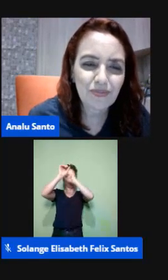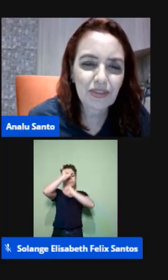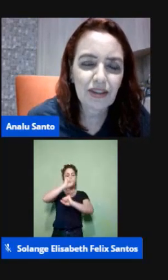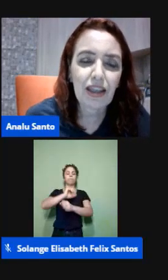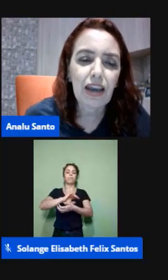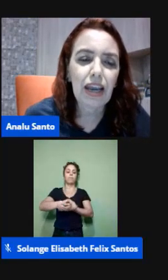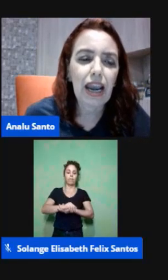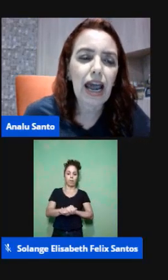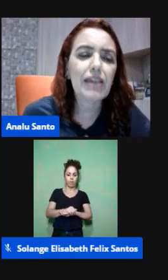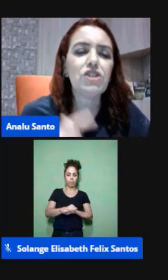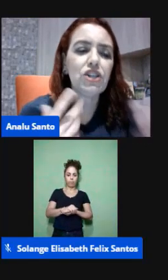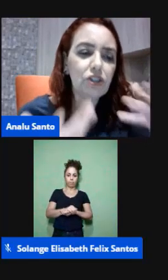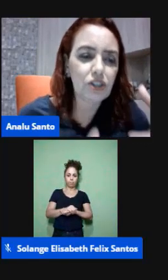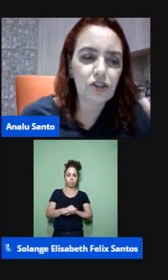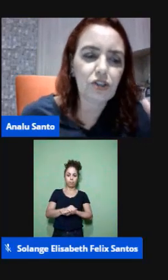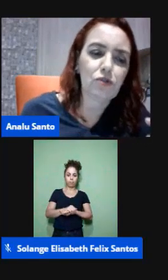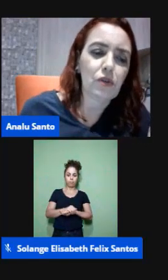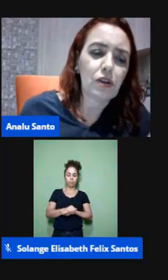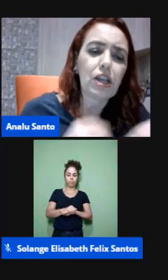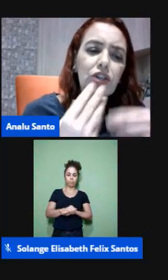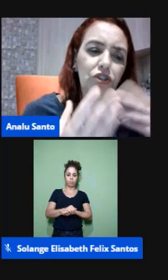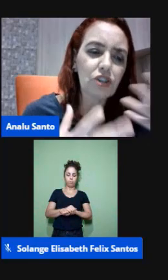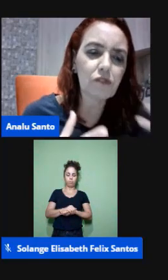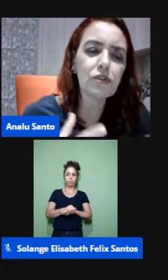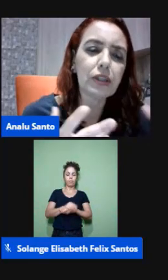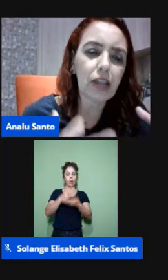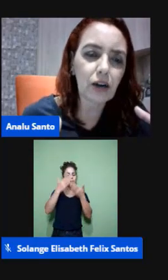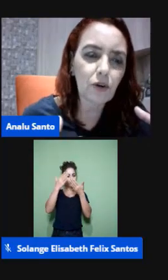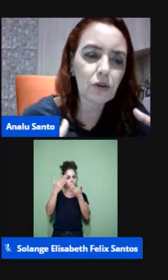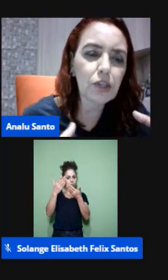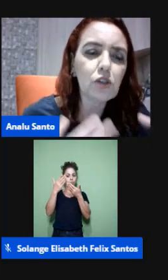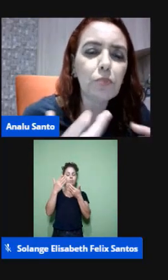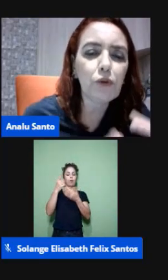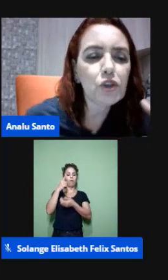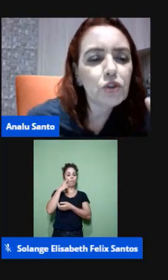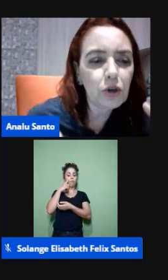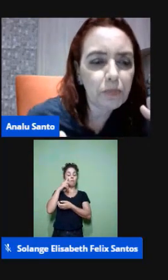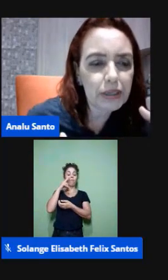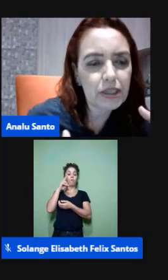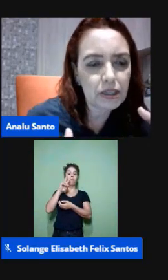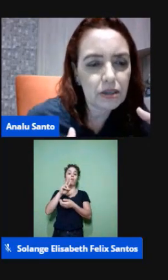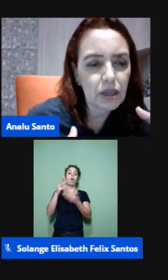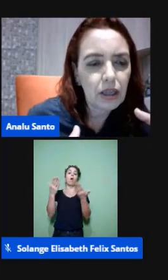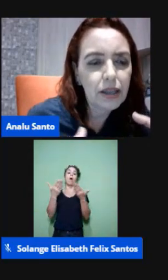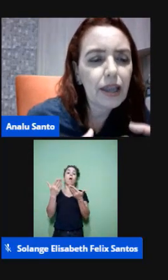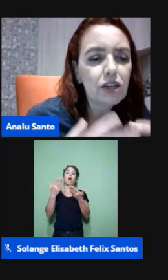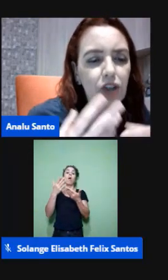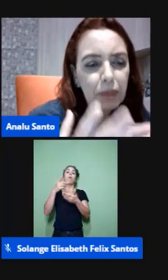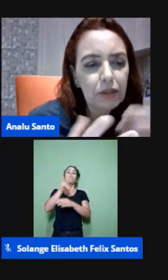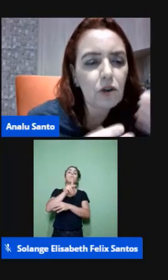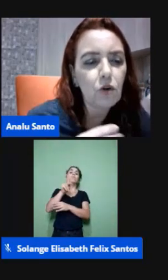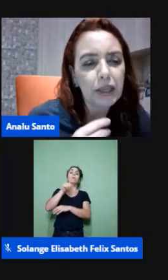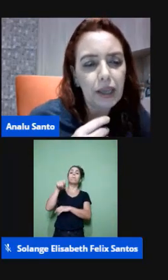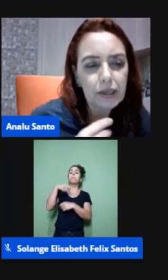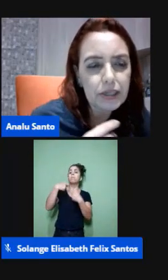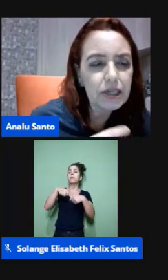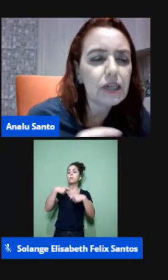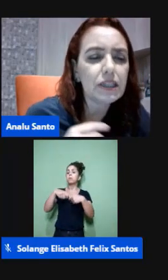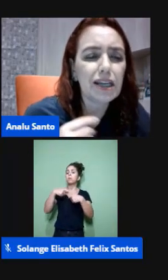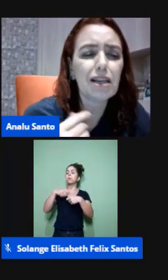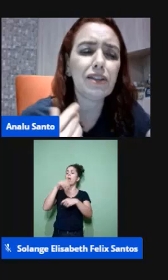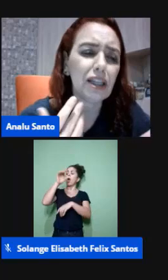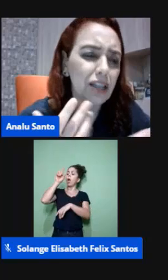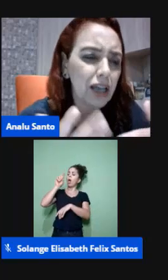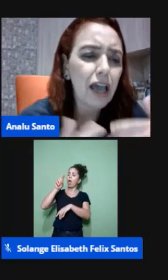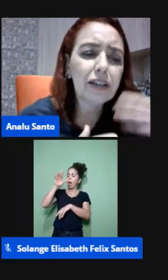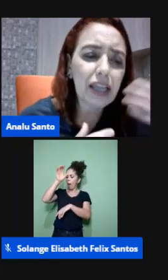Mais um. Aí, diante disso, que a gente já viu até agora, o que o professor precisa? Né? Ele já aprendeu como é que é a